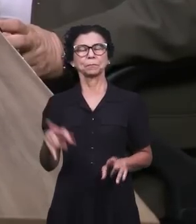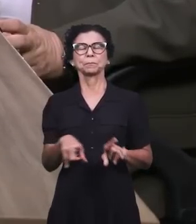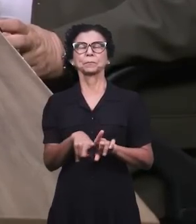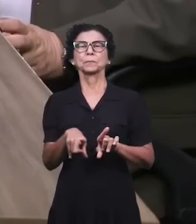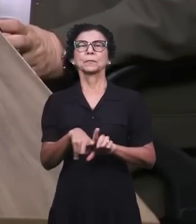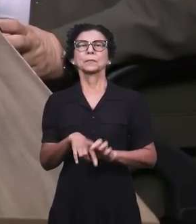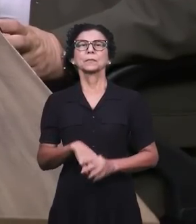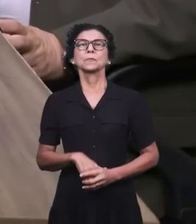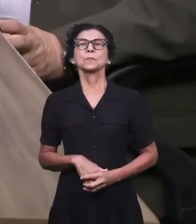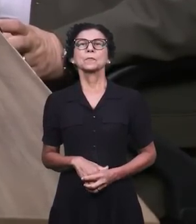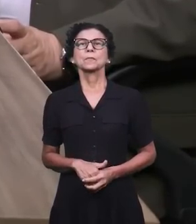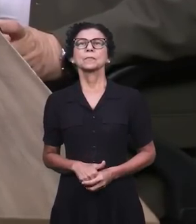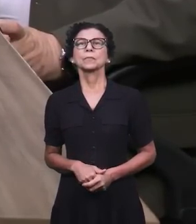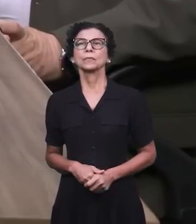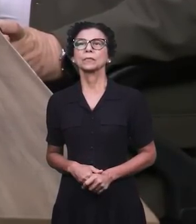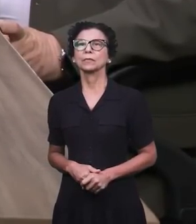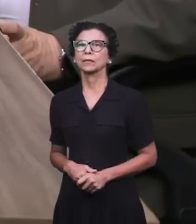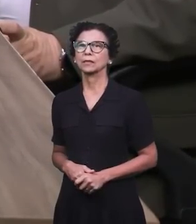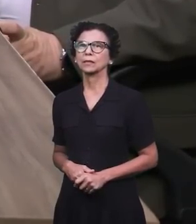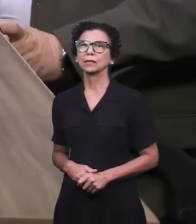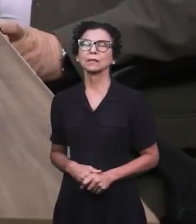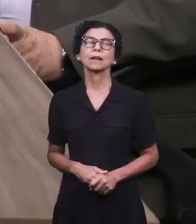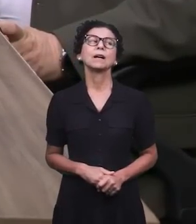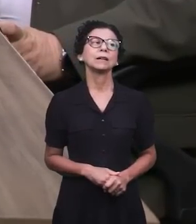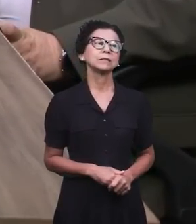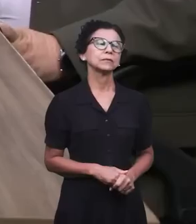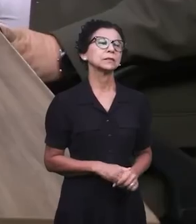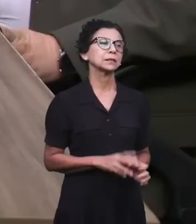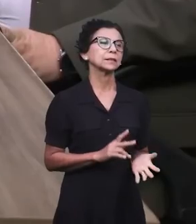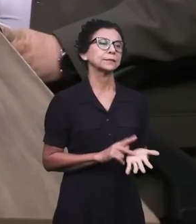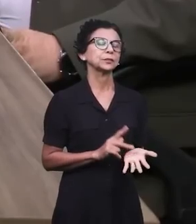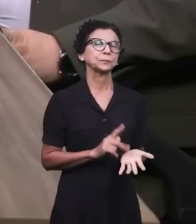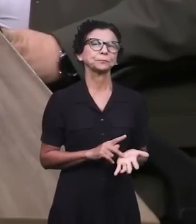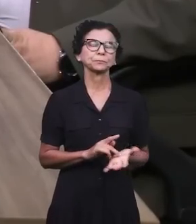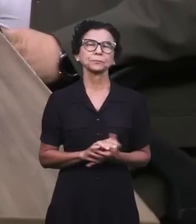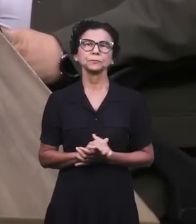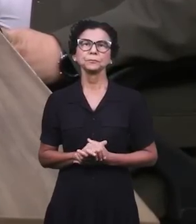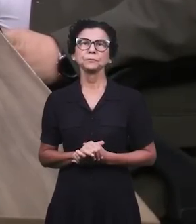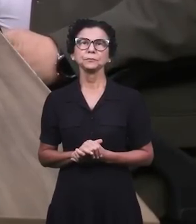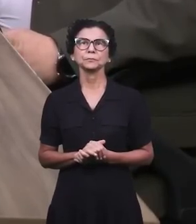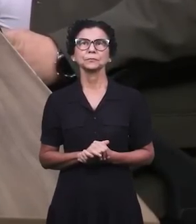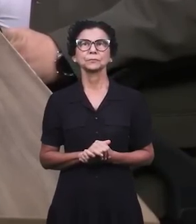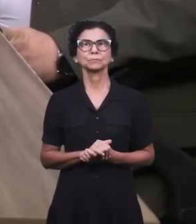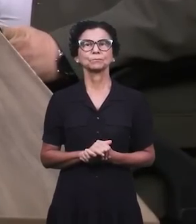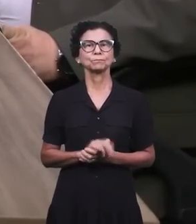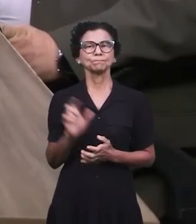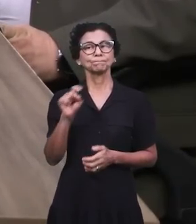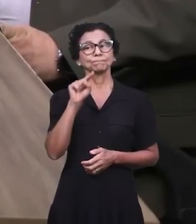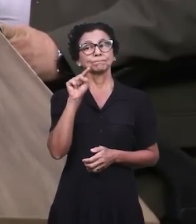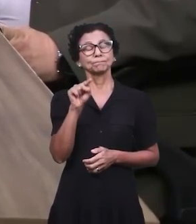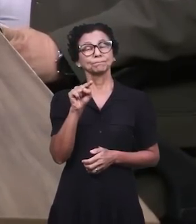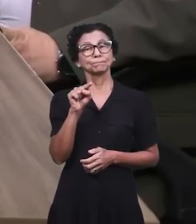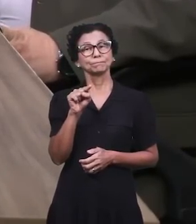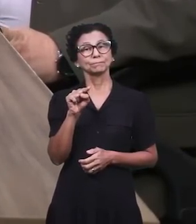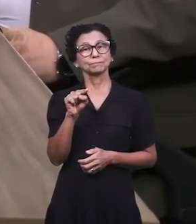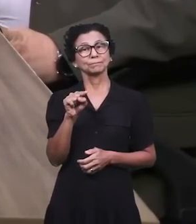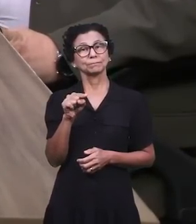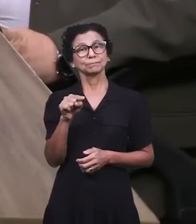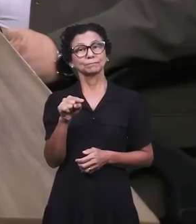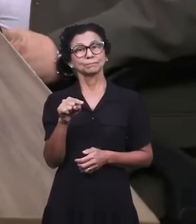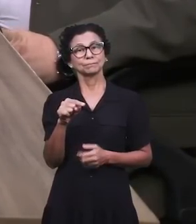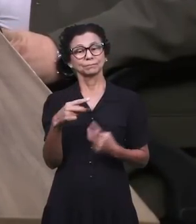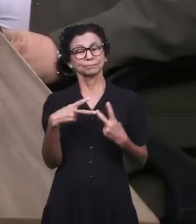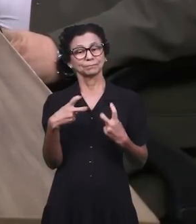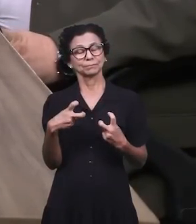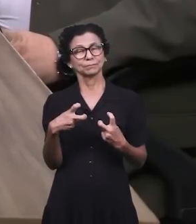vida espiritual, a mesma coisa, né? Vai dando sinais de que nós precisamos de uma bênção. E o próprio Senhor Jesus falou isso,